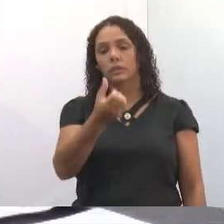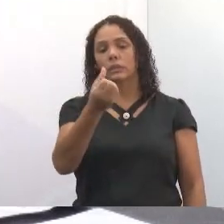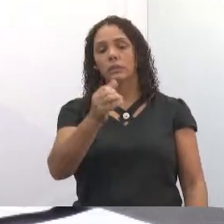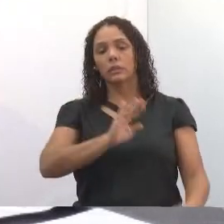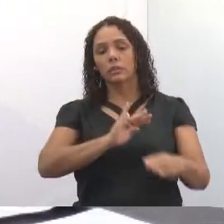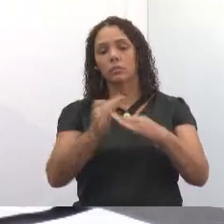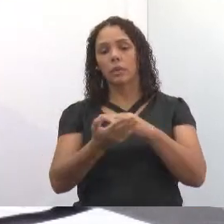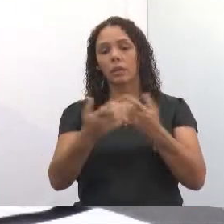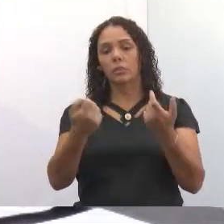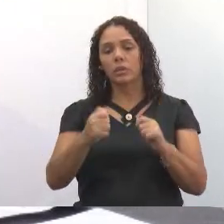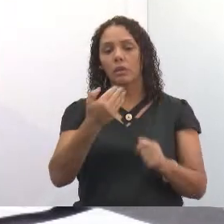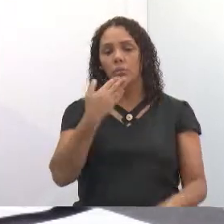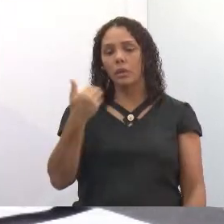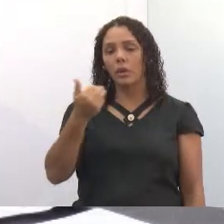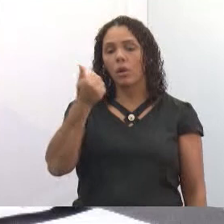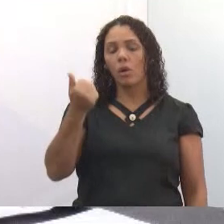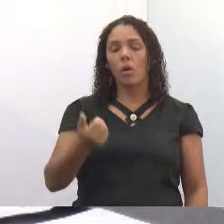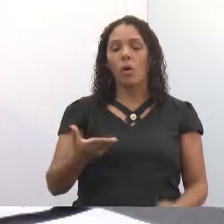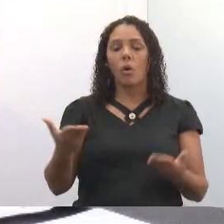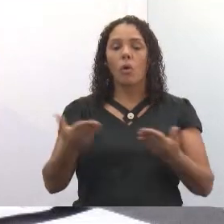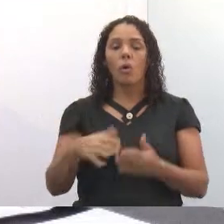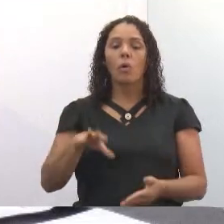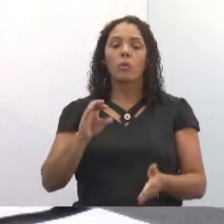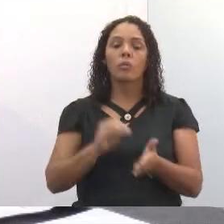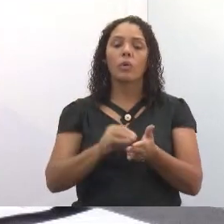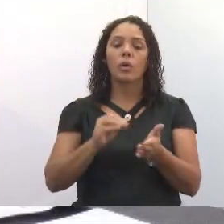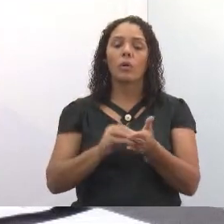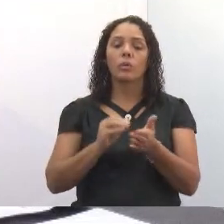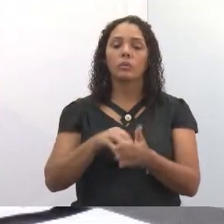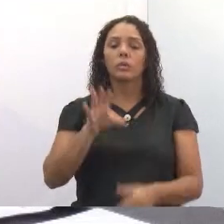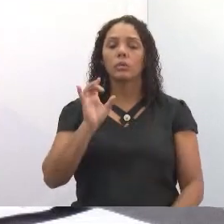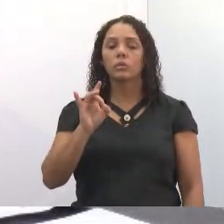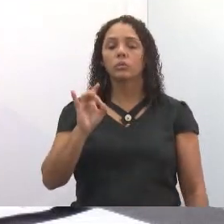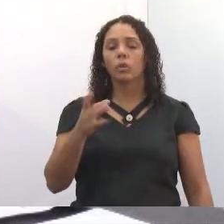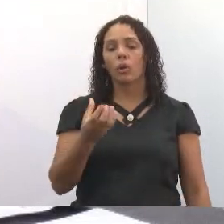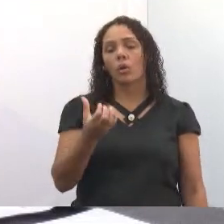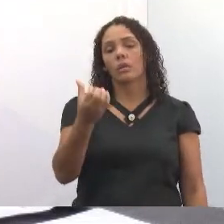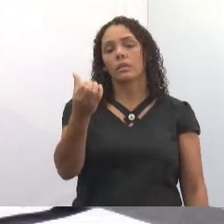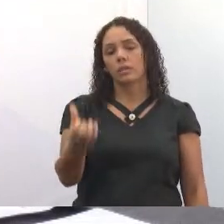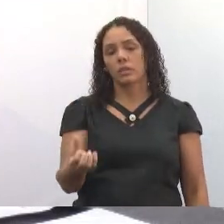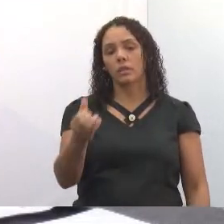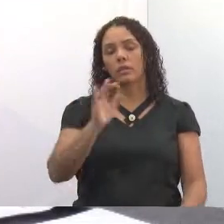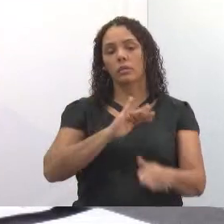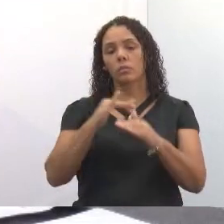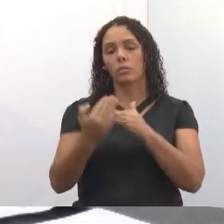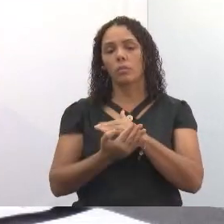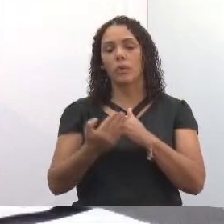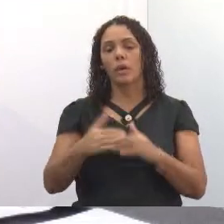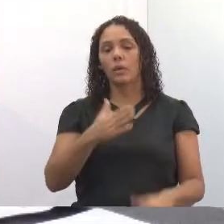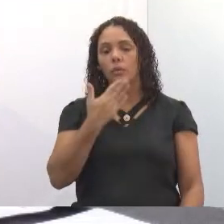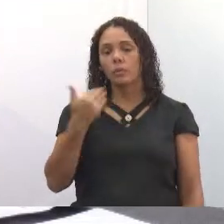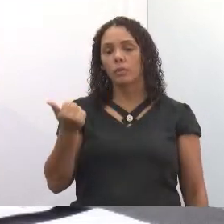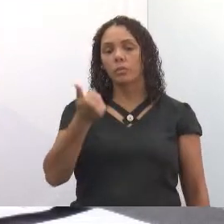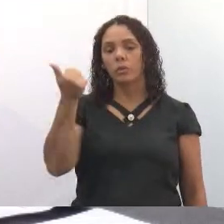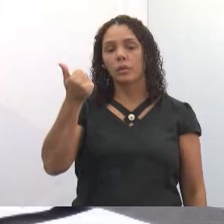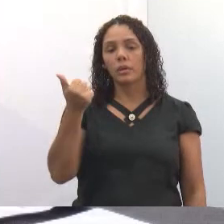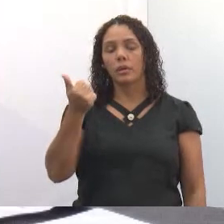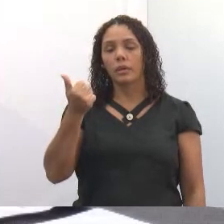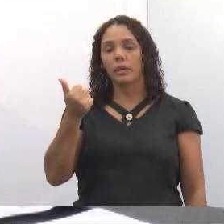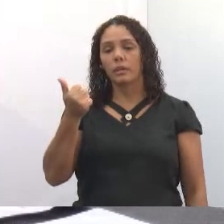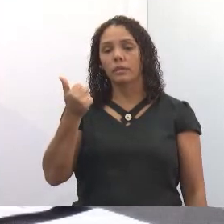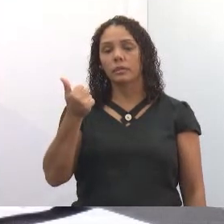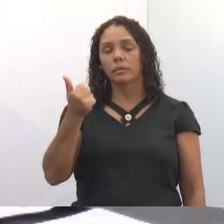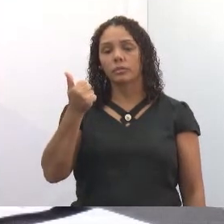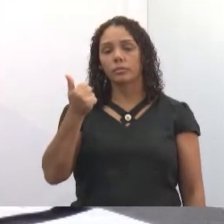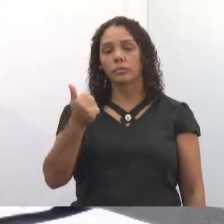que precisava melhoria. Hoje só falta 6. Faltam só 6 bairros para chegar à melhoria. E assim que